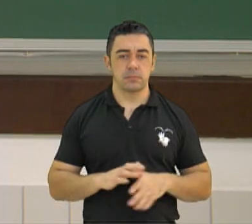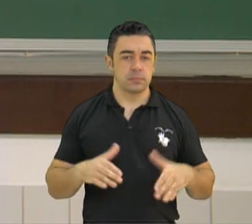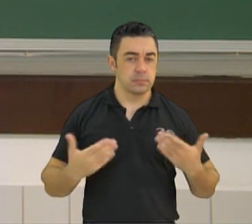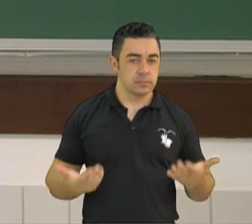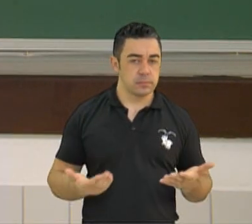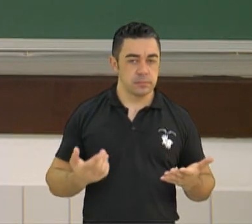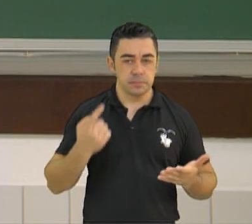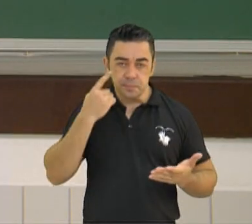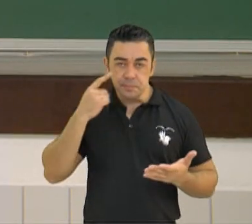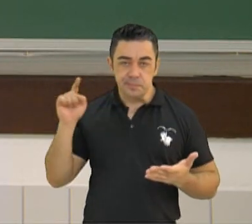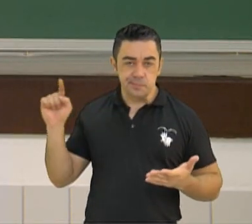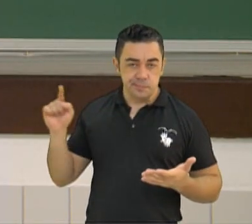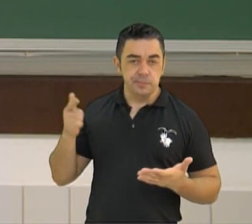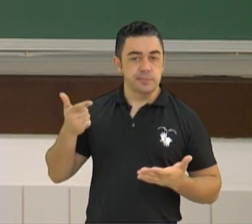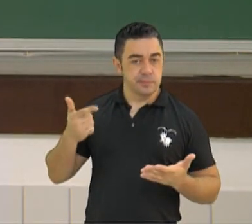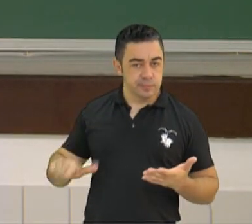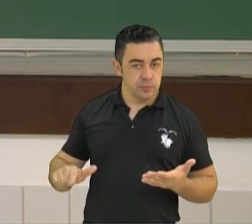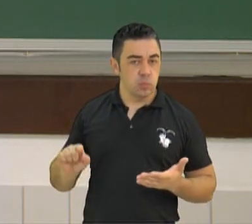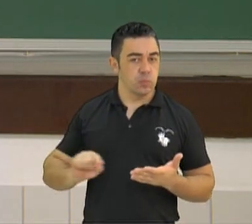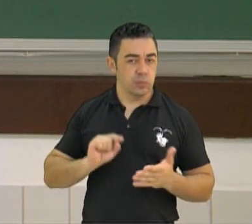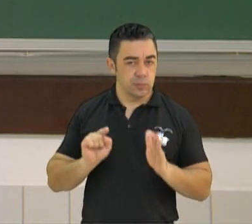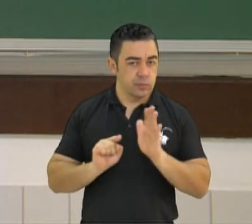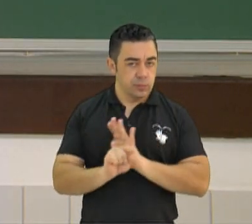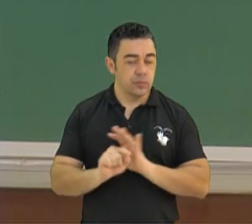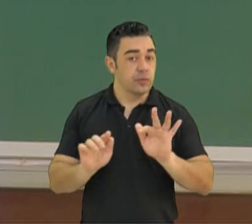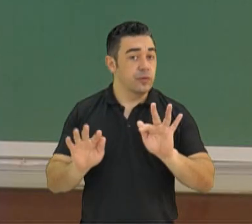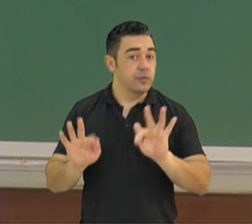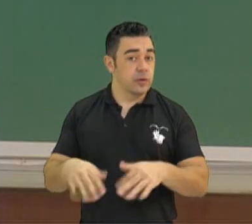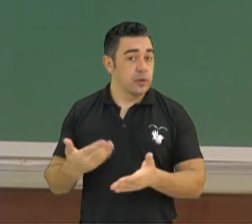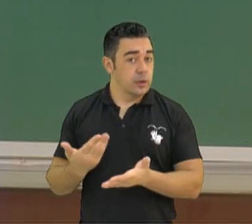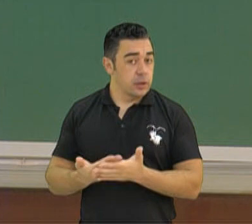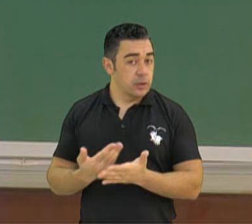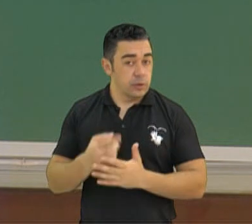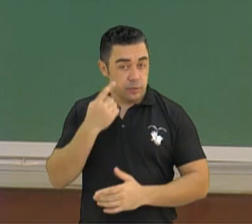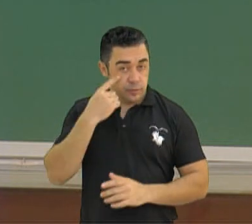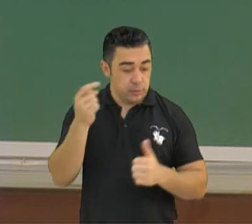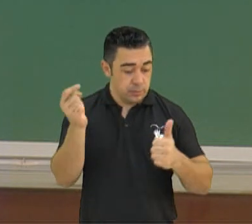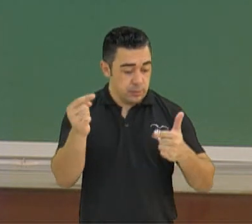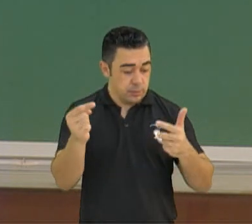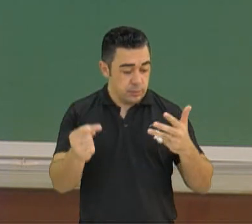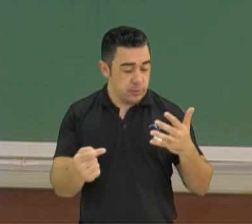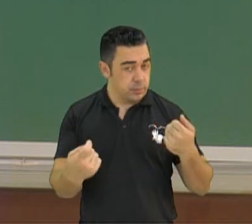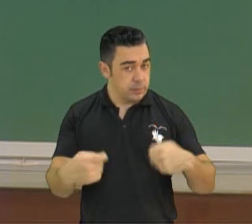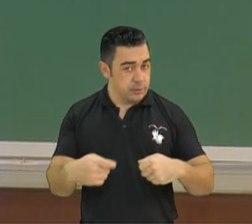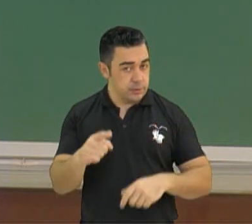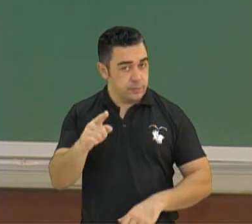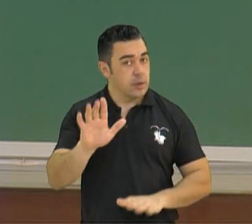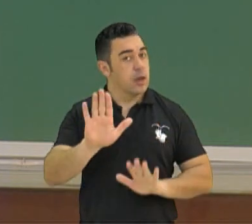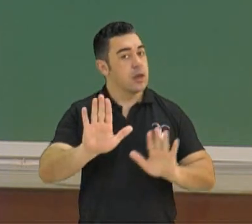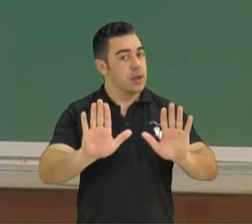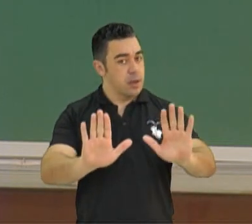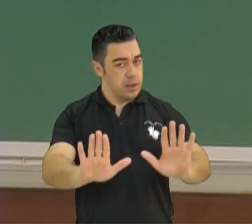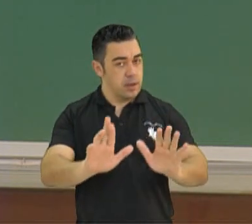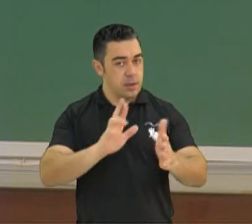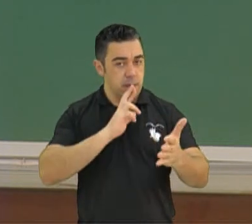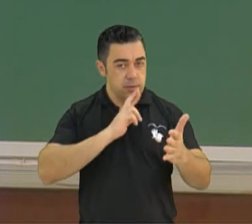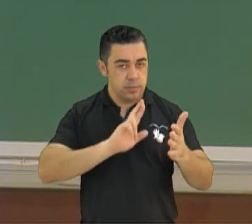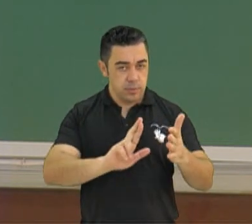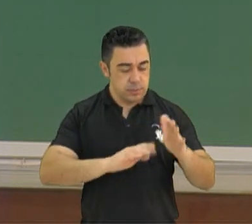Então, vamos retomar essa questão lá no final da aula e fazer os apontamentos necessários. Peço que você guarde a sua